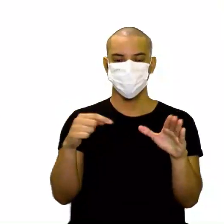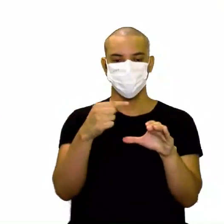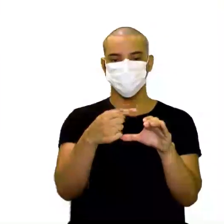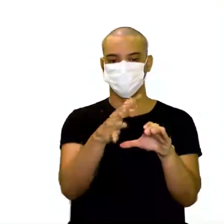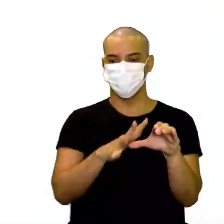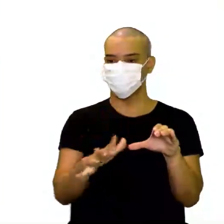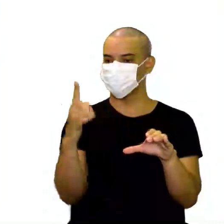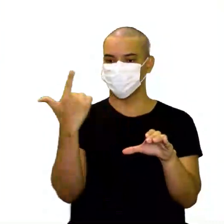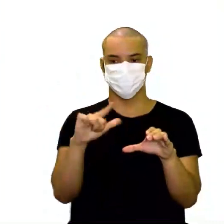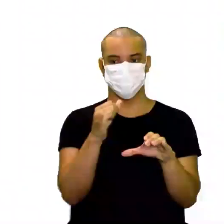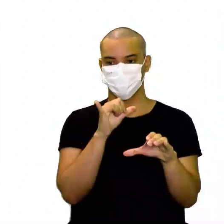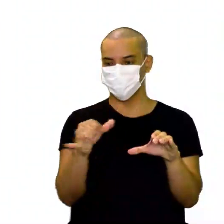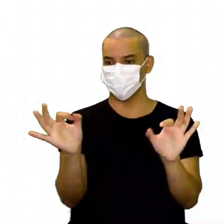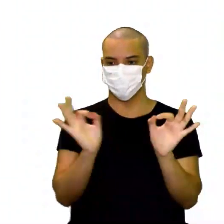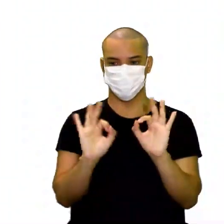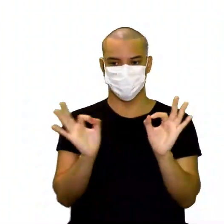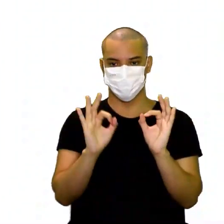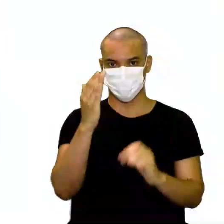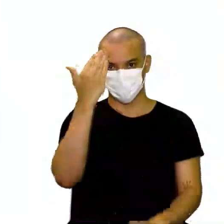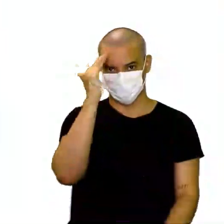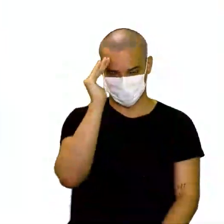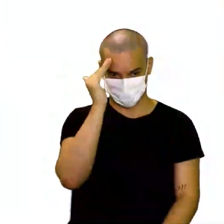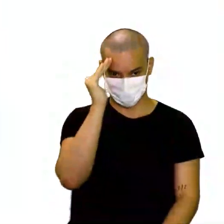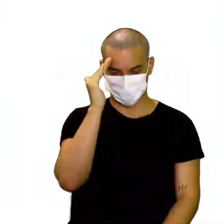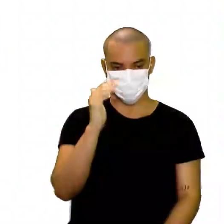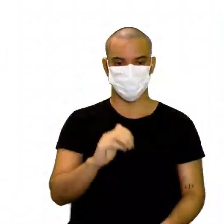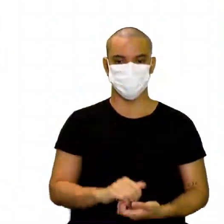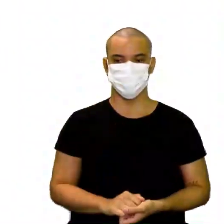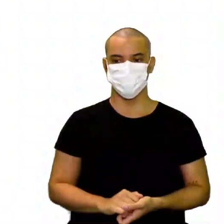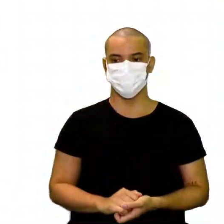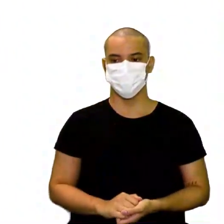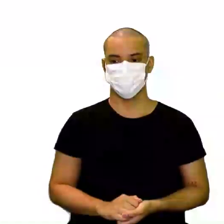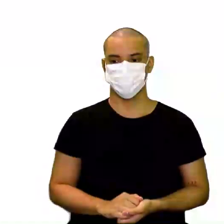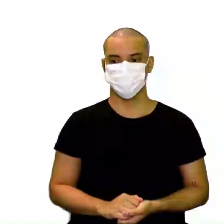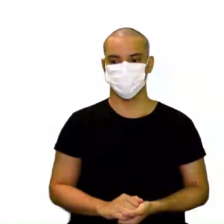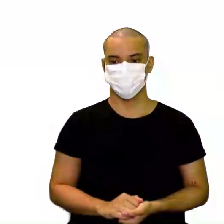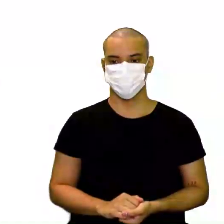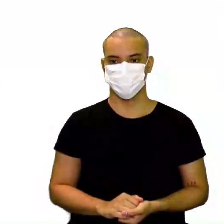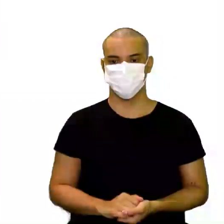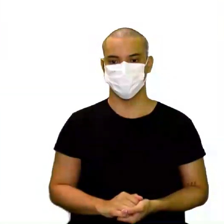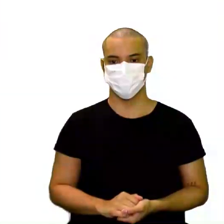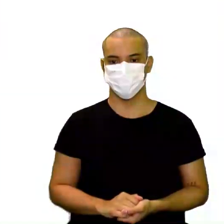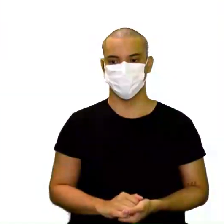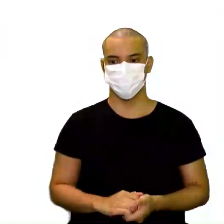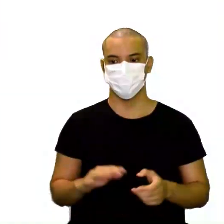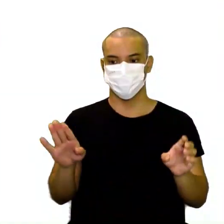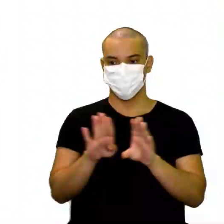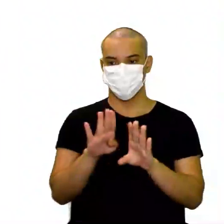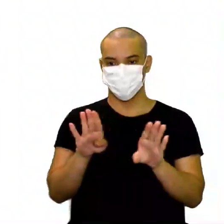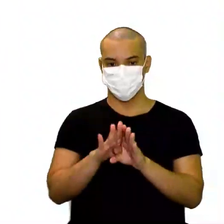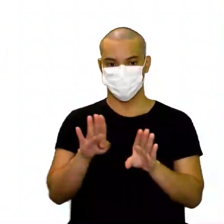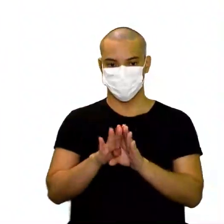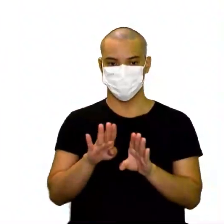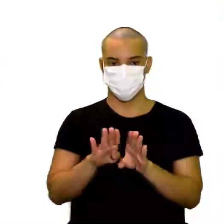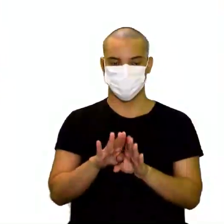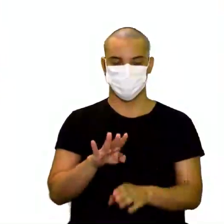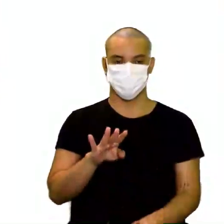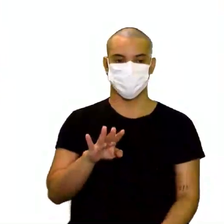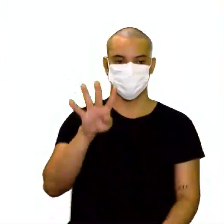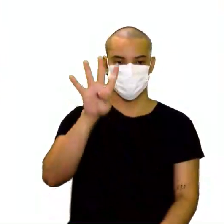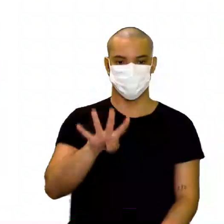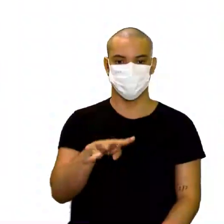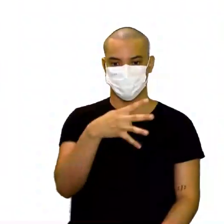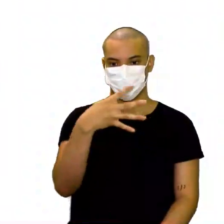vai mais percorrer corrente. Entendido, pessoal? Vamos ver aqui, olha só. A tabela na figura a